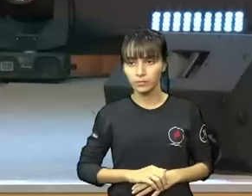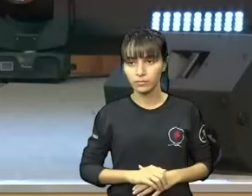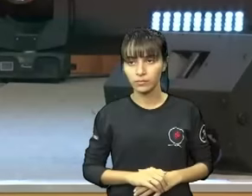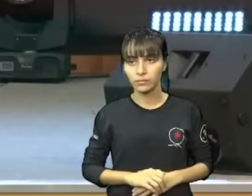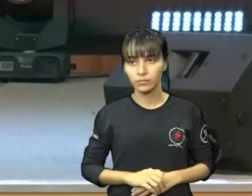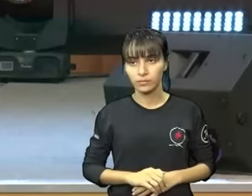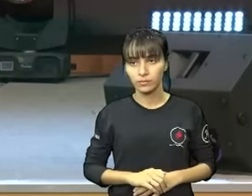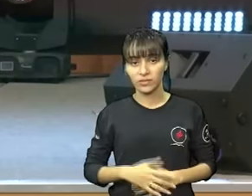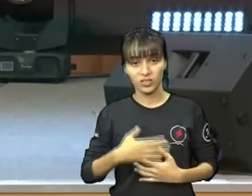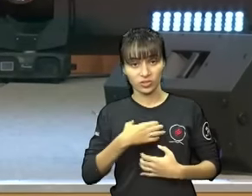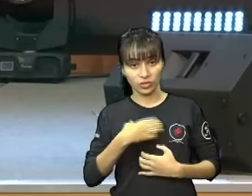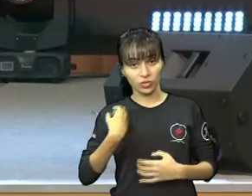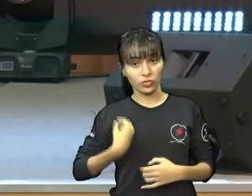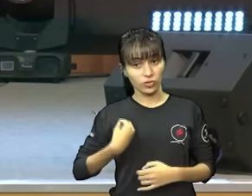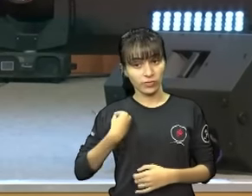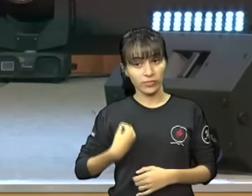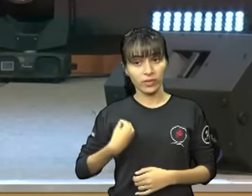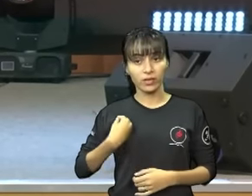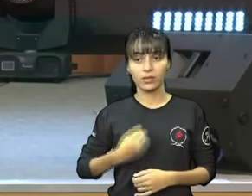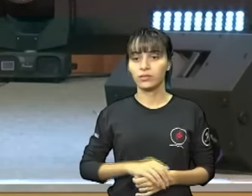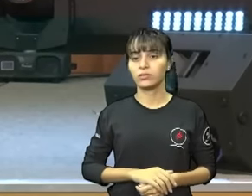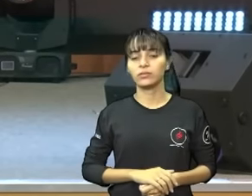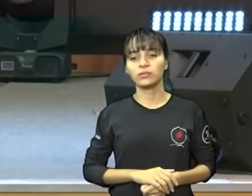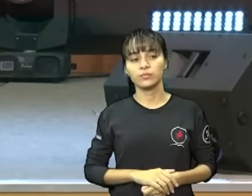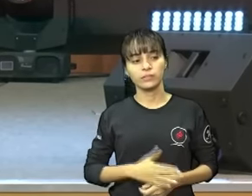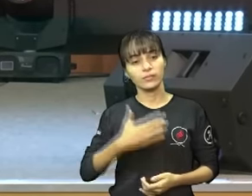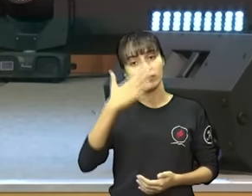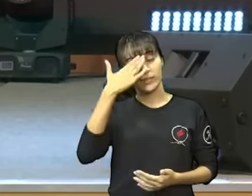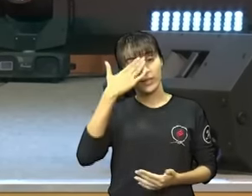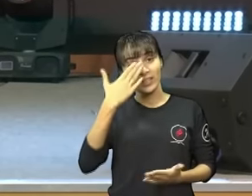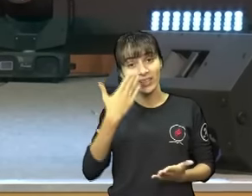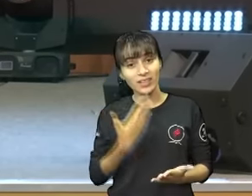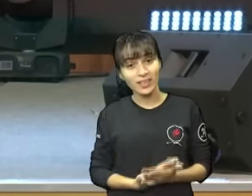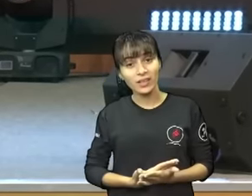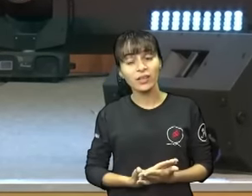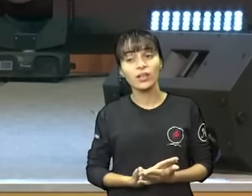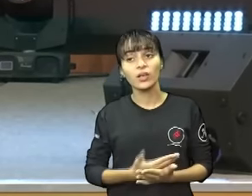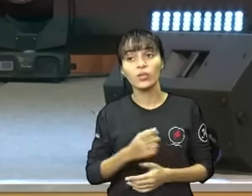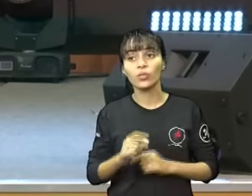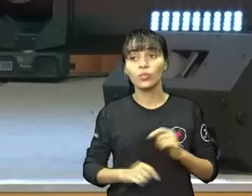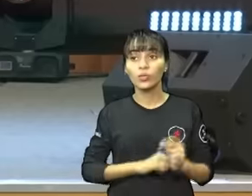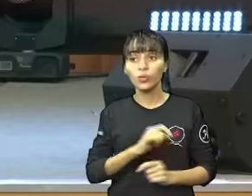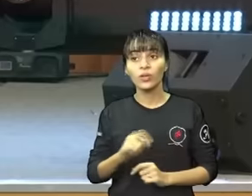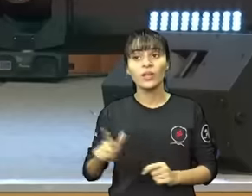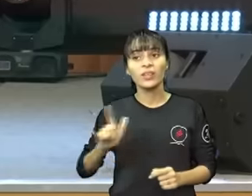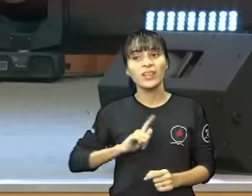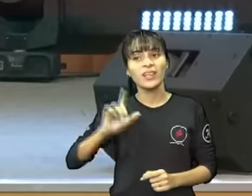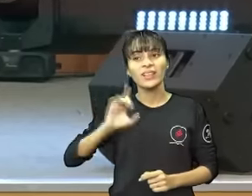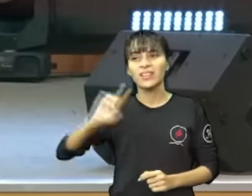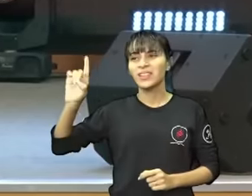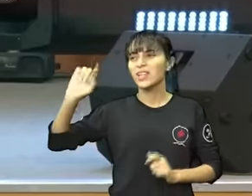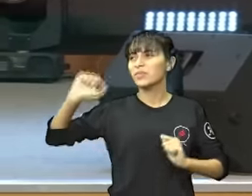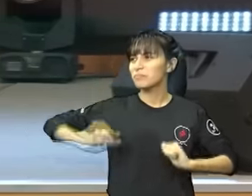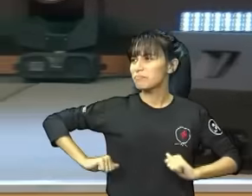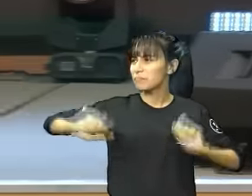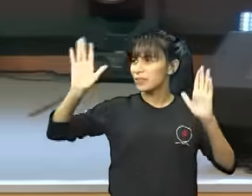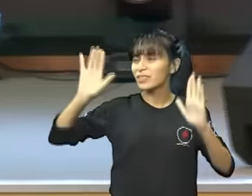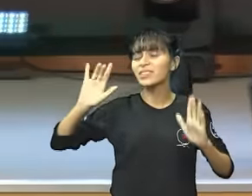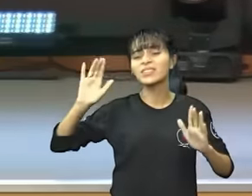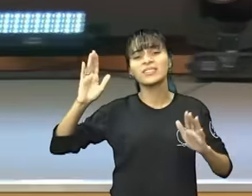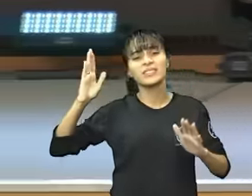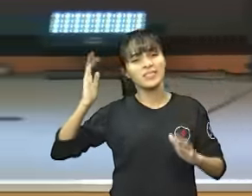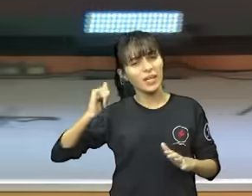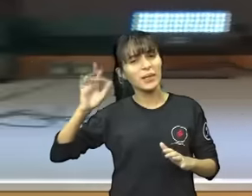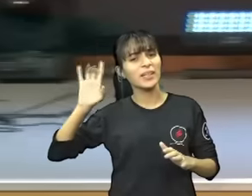e esse estilo de vida crê que existe um Deus absoluto e se você crer que existe um Deus